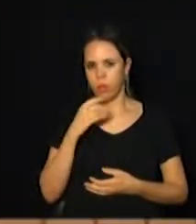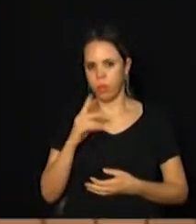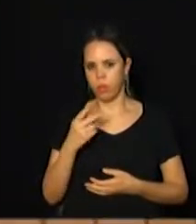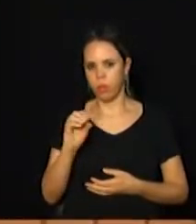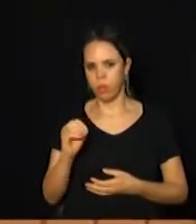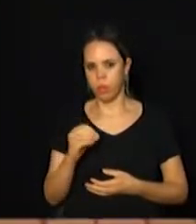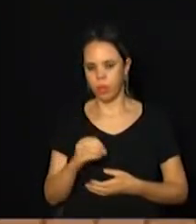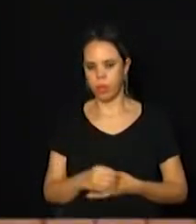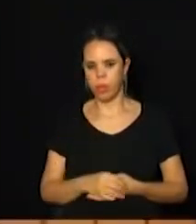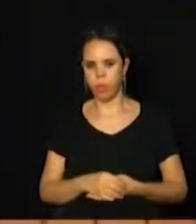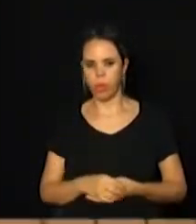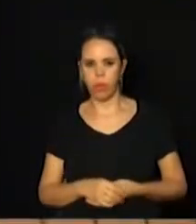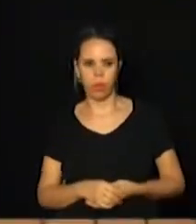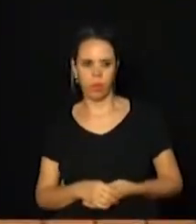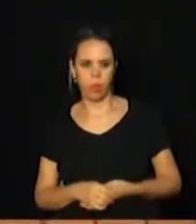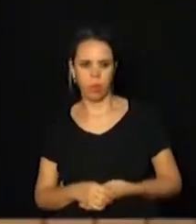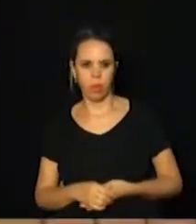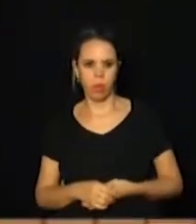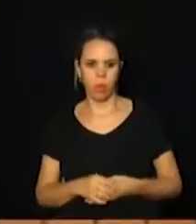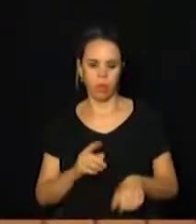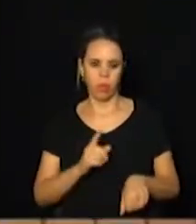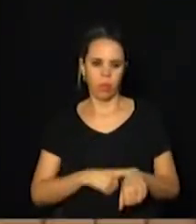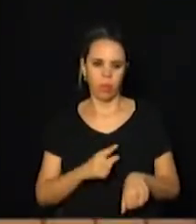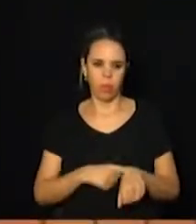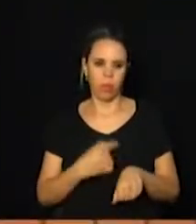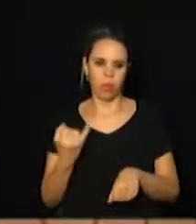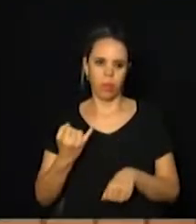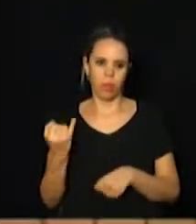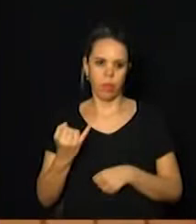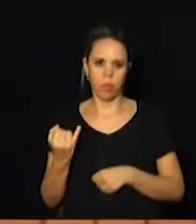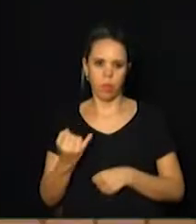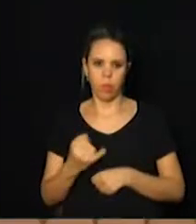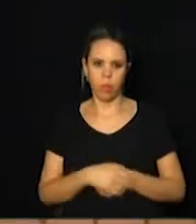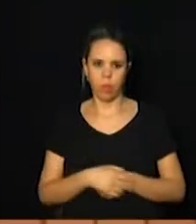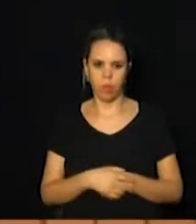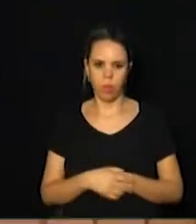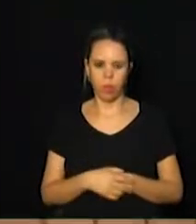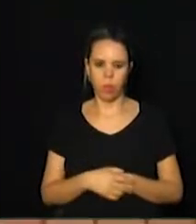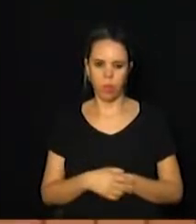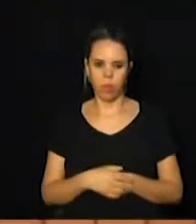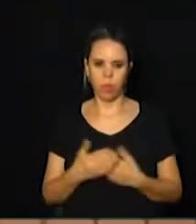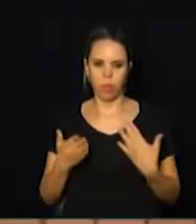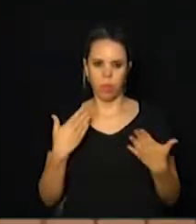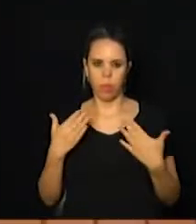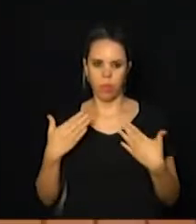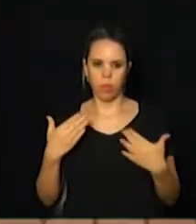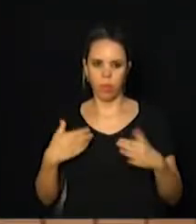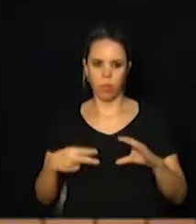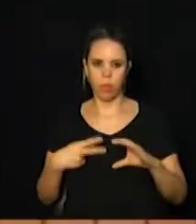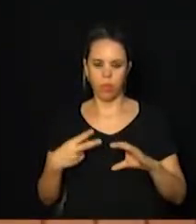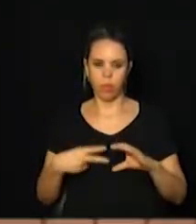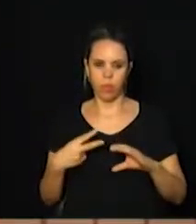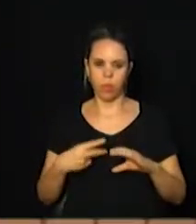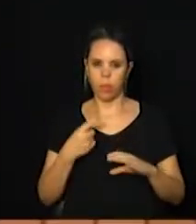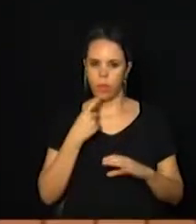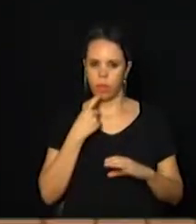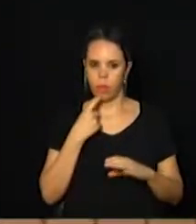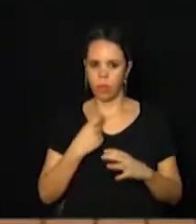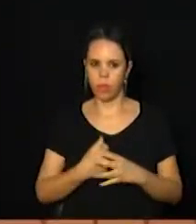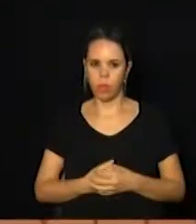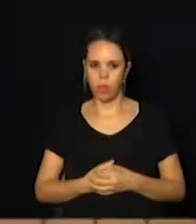ficam e esse é o momento de importante desse debate Na câmara aqui de